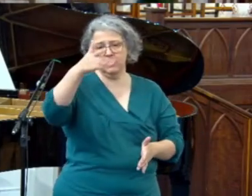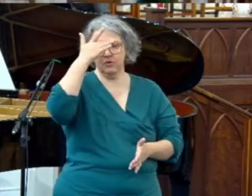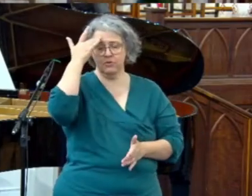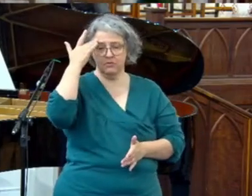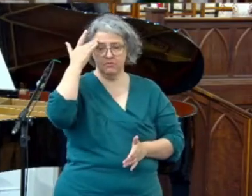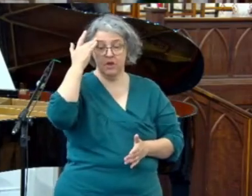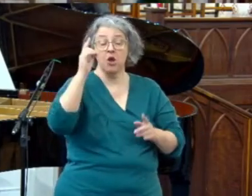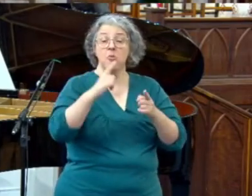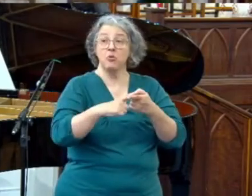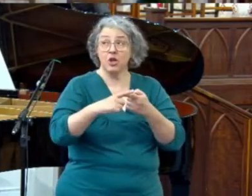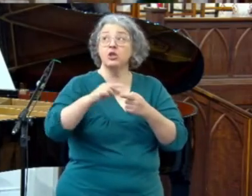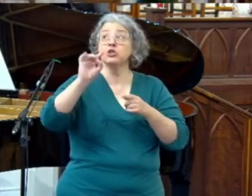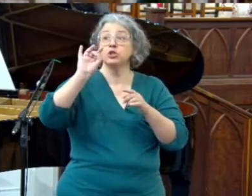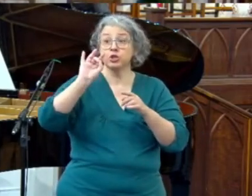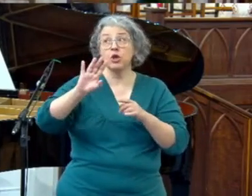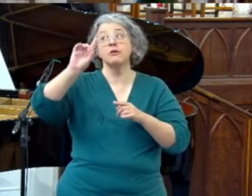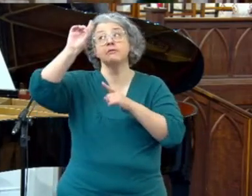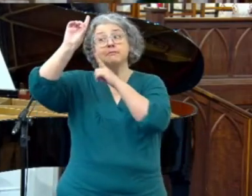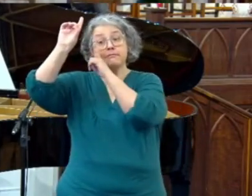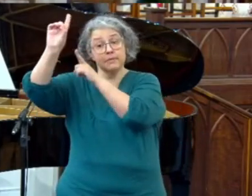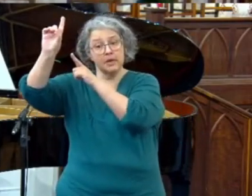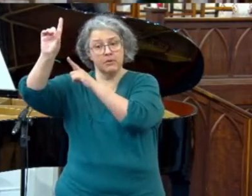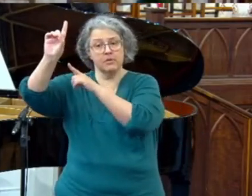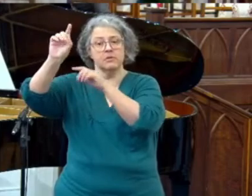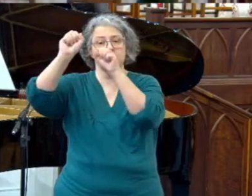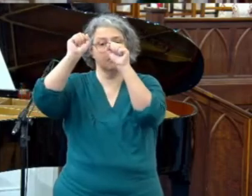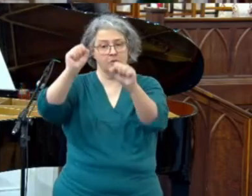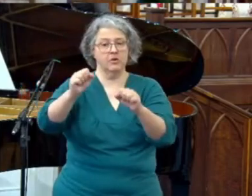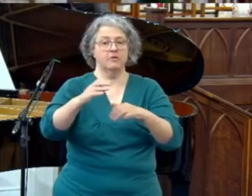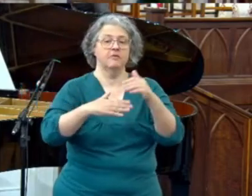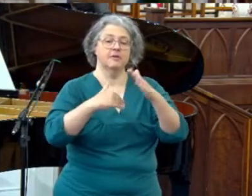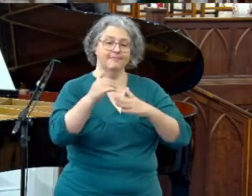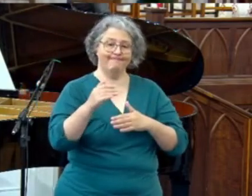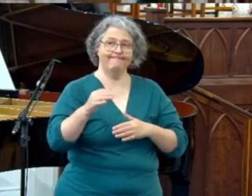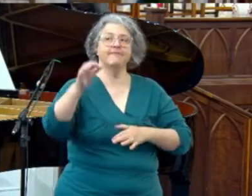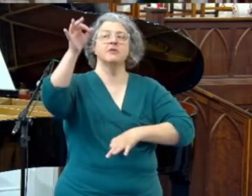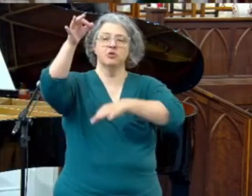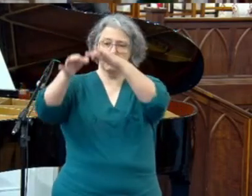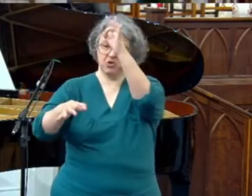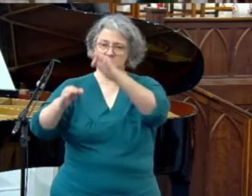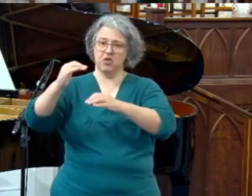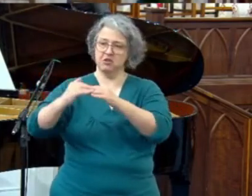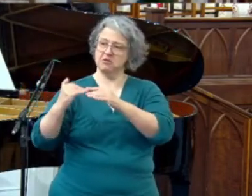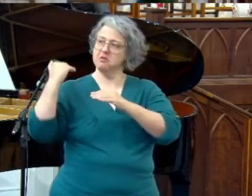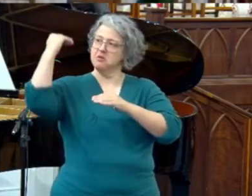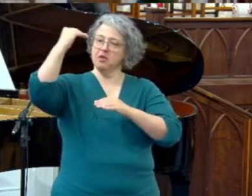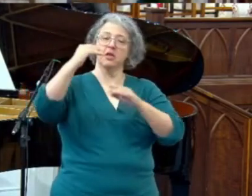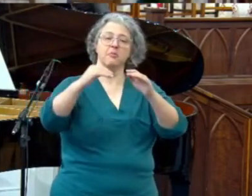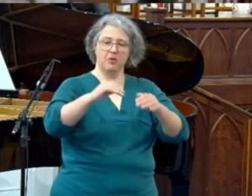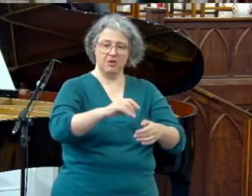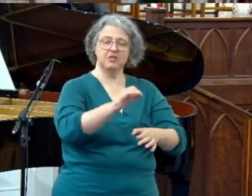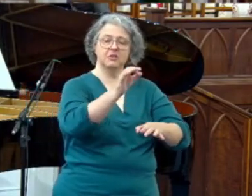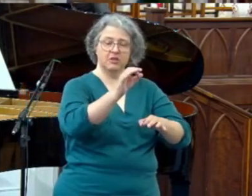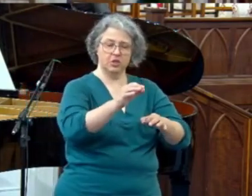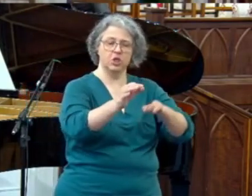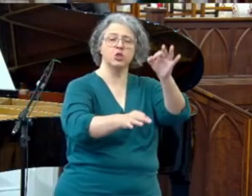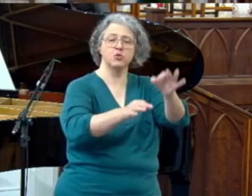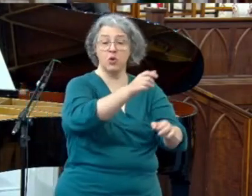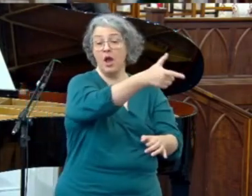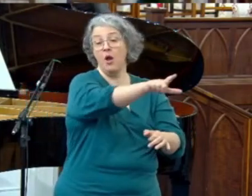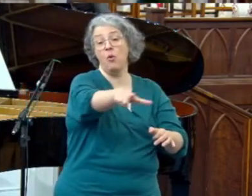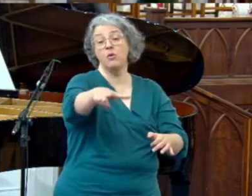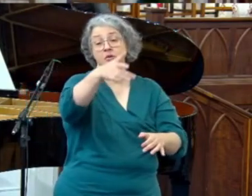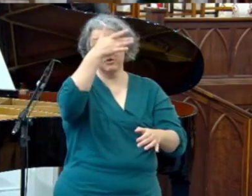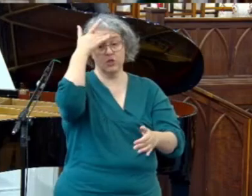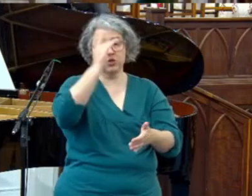tem a autoridade para fazer isso: o Supremo Juiz. Um dia, ou no